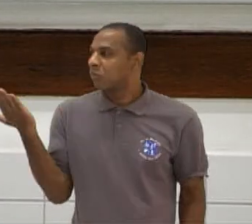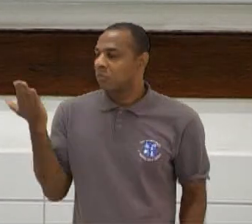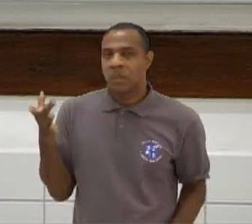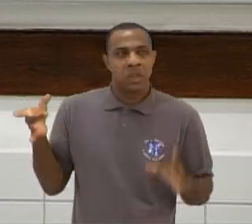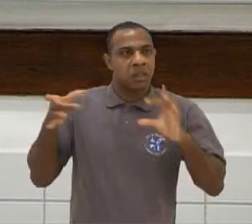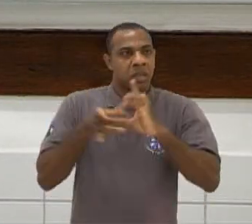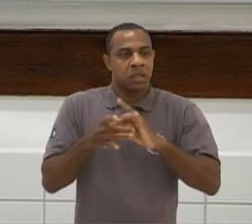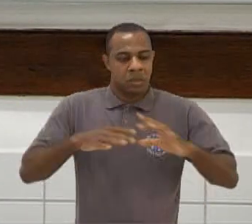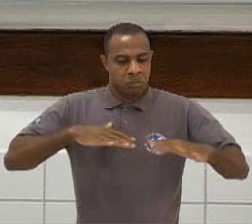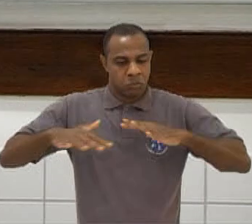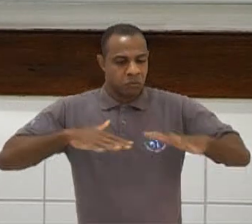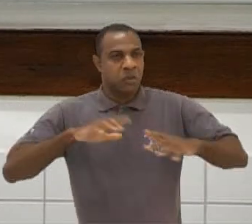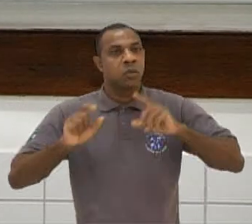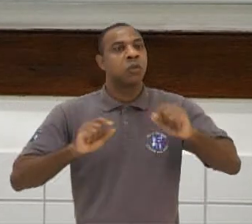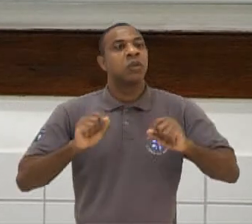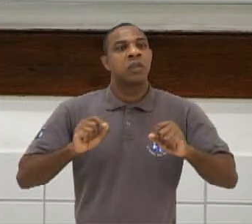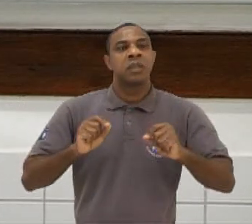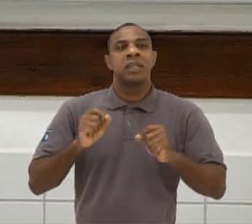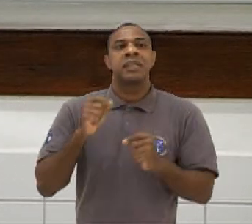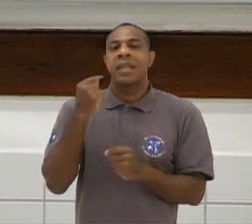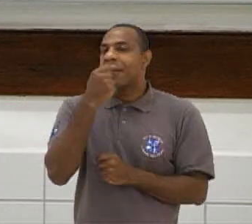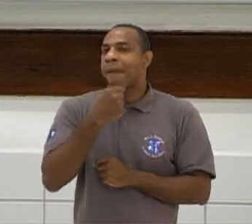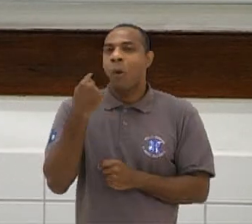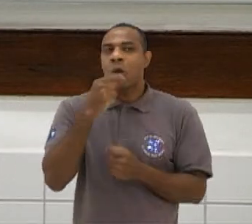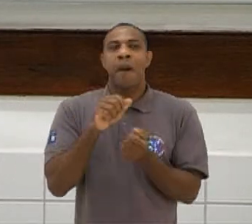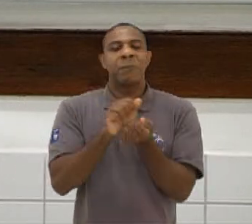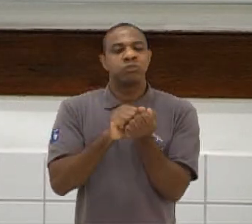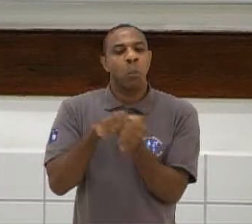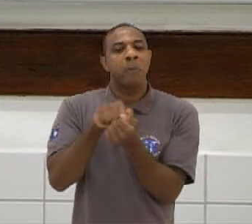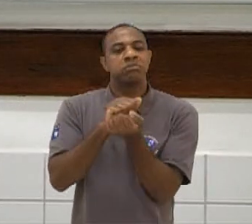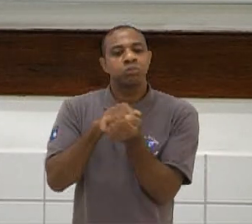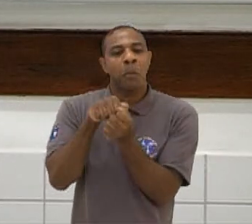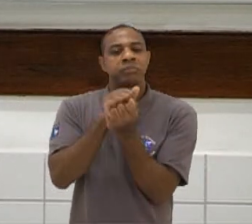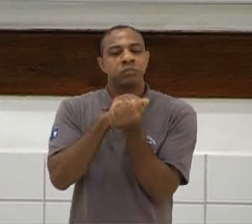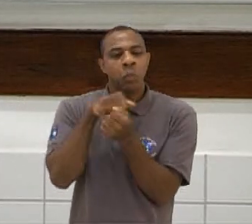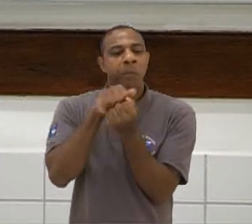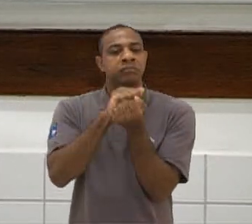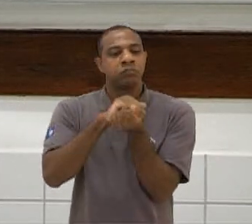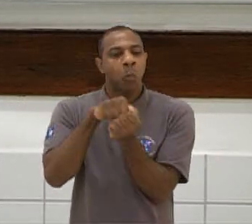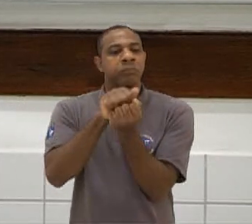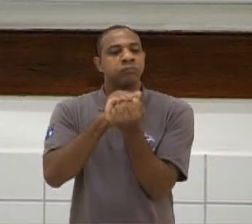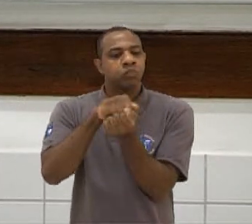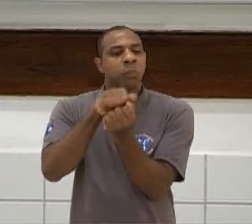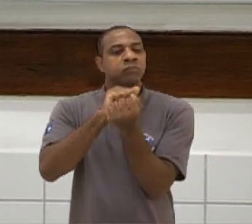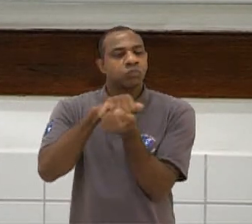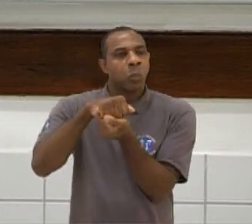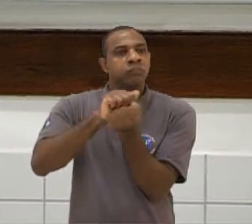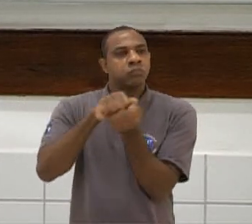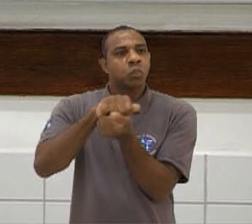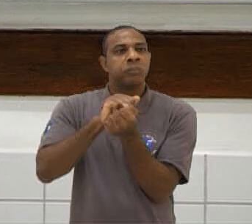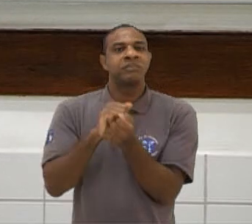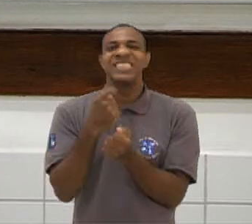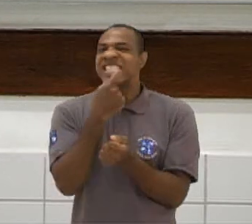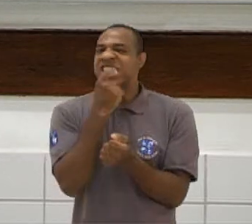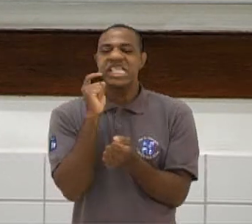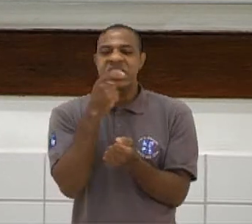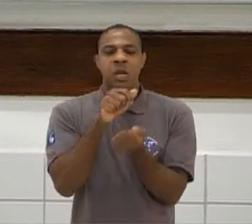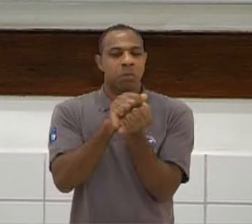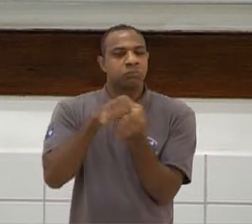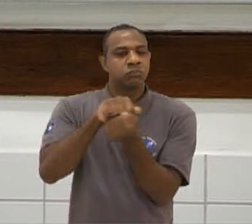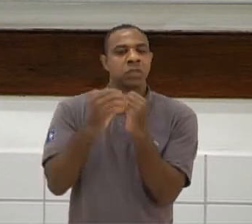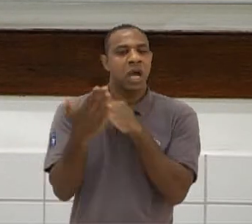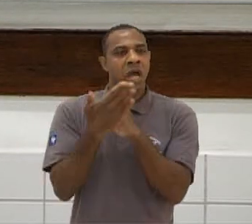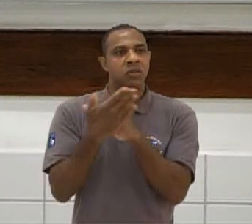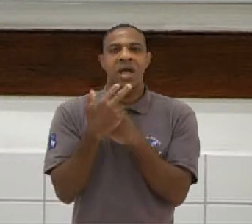ao movimento da boca ali com a mastigação. Então, para isso, são essenciais a presença dos dentes e também